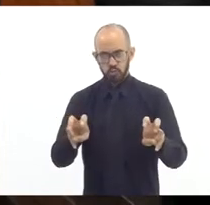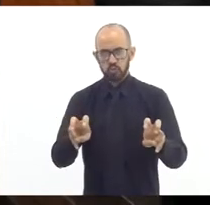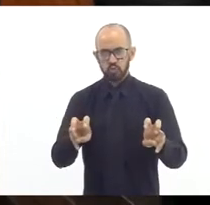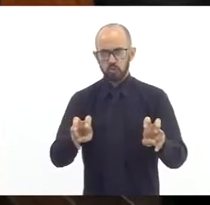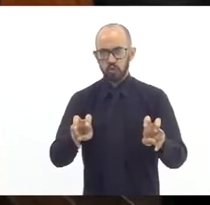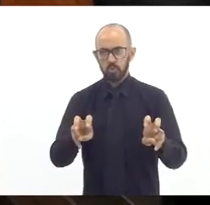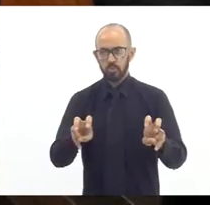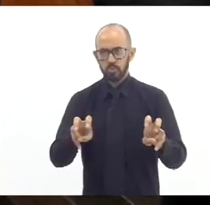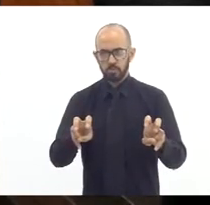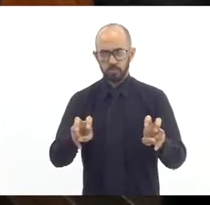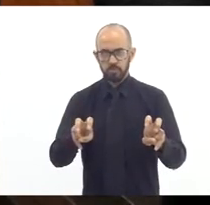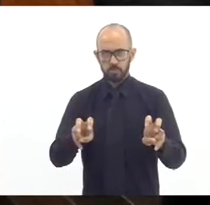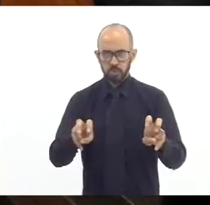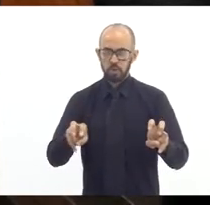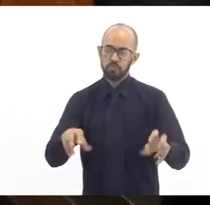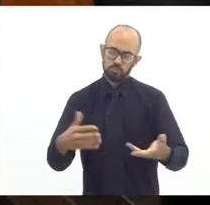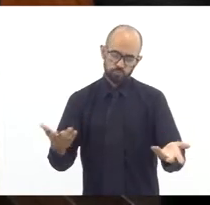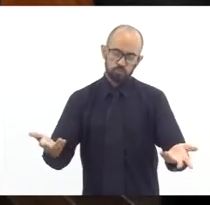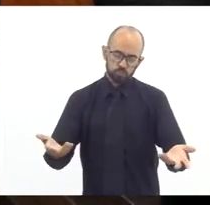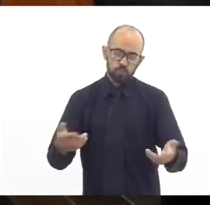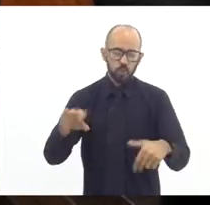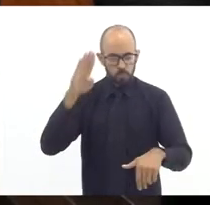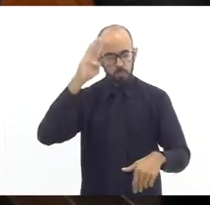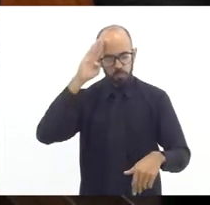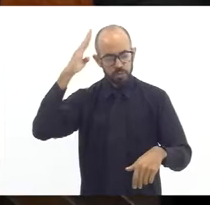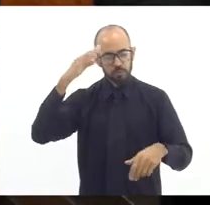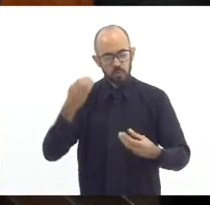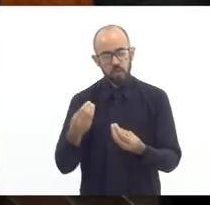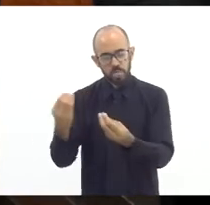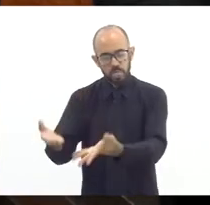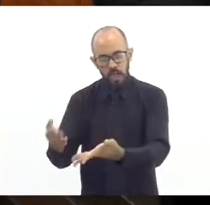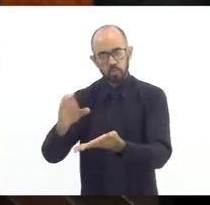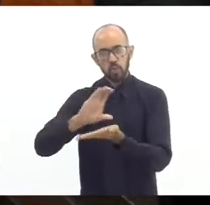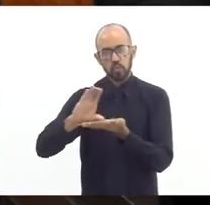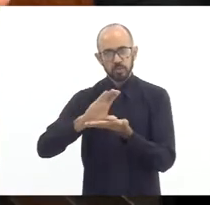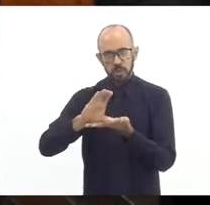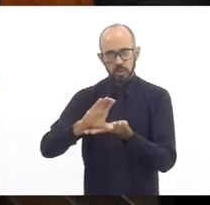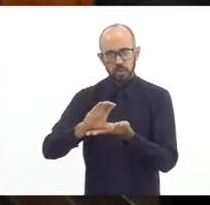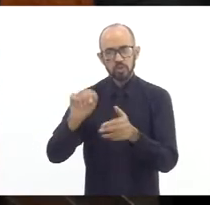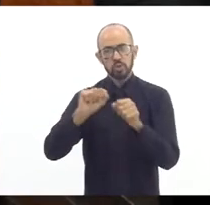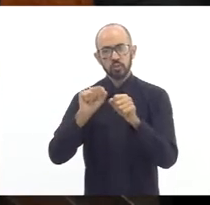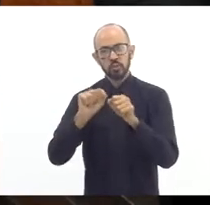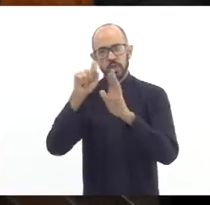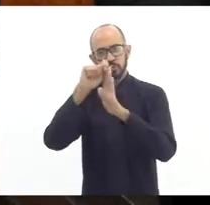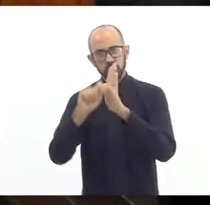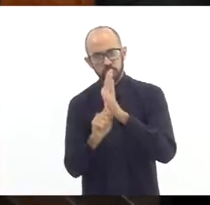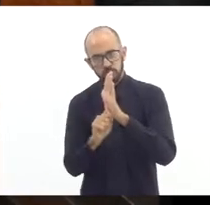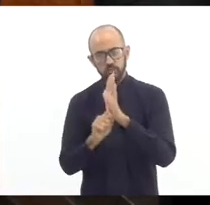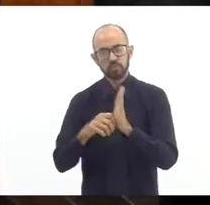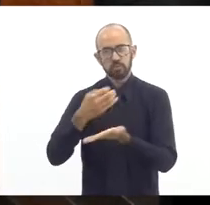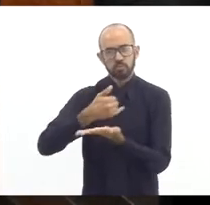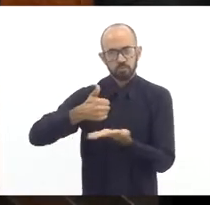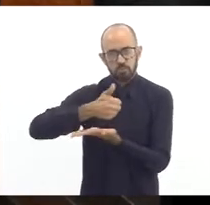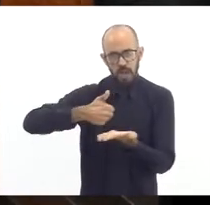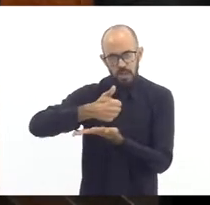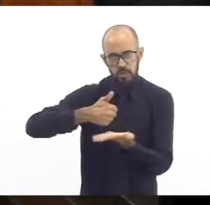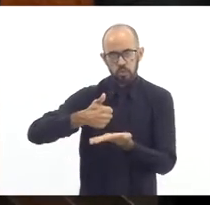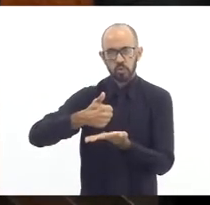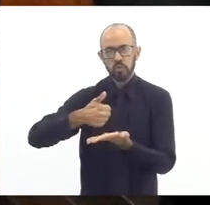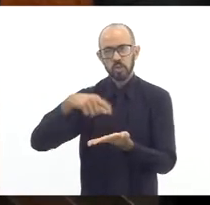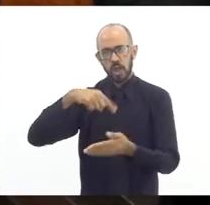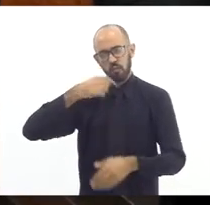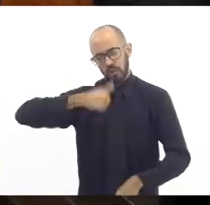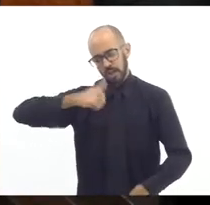sobre o pleito que estava posto ao Conselho. Editamos um texto, uma minuta base, que é analisada pela